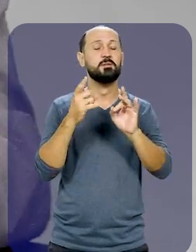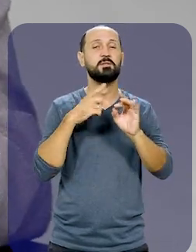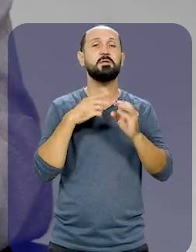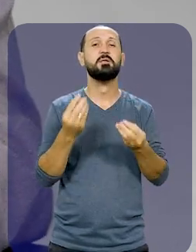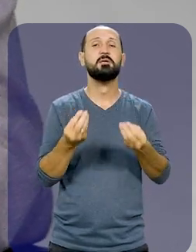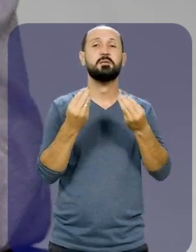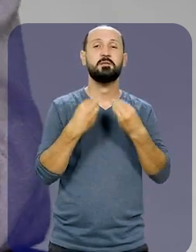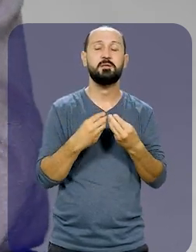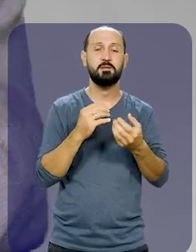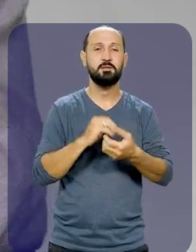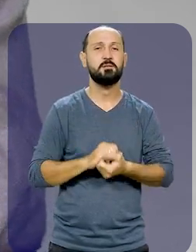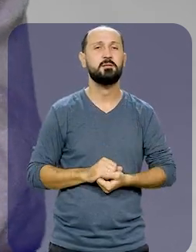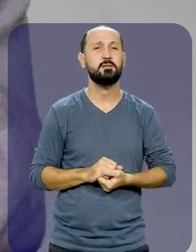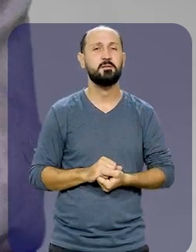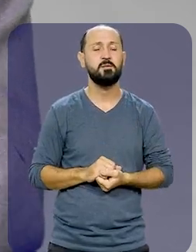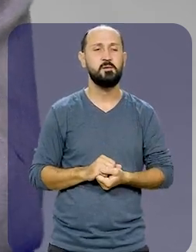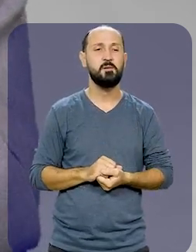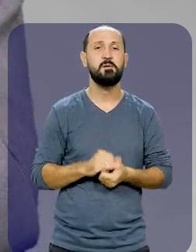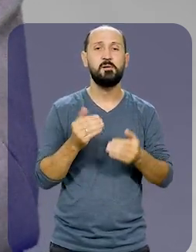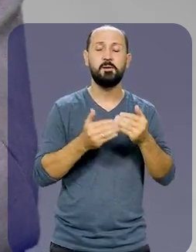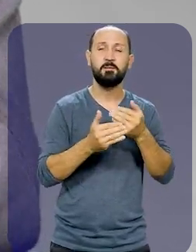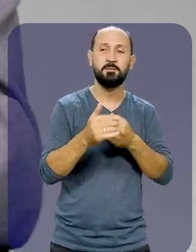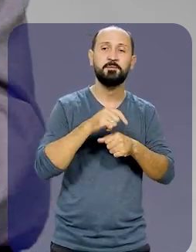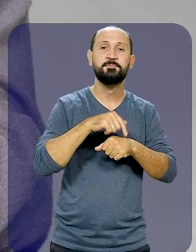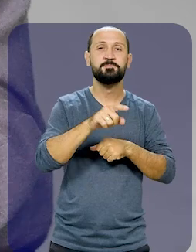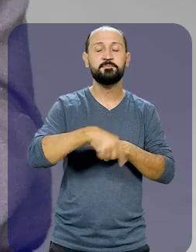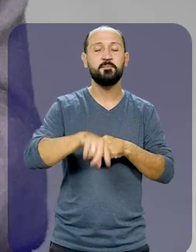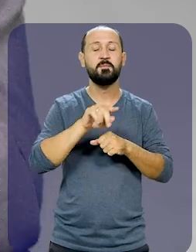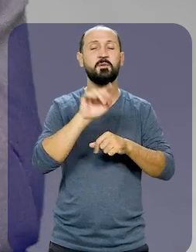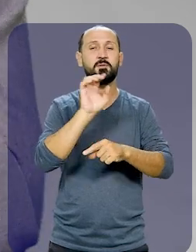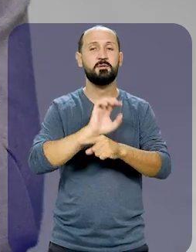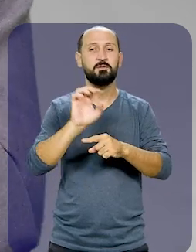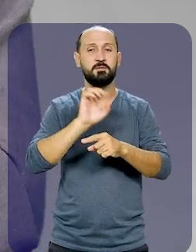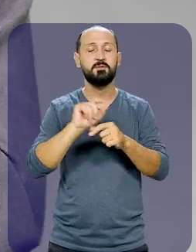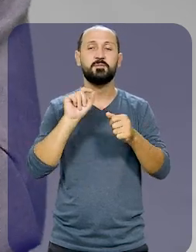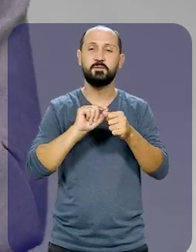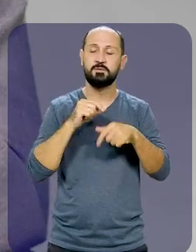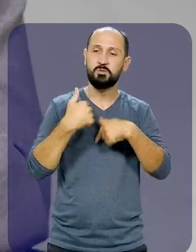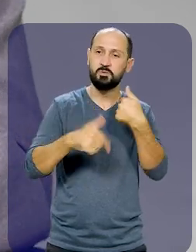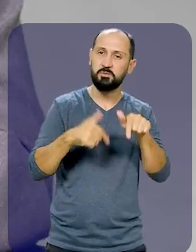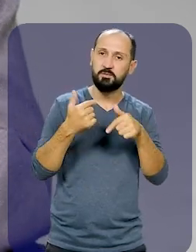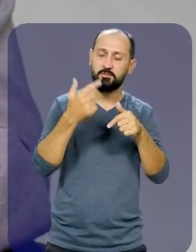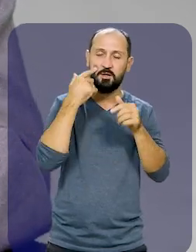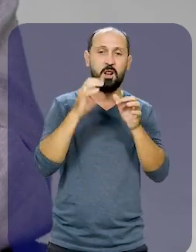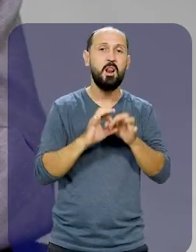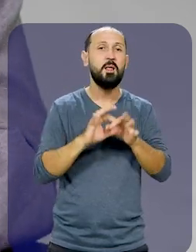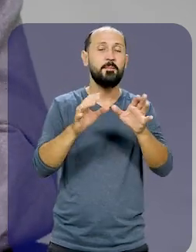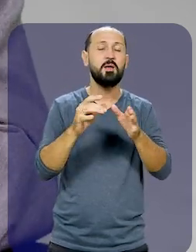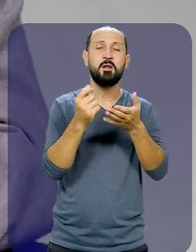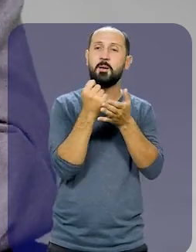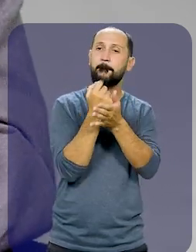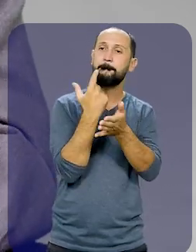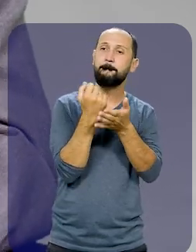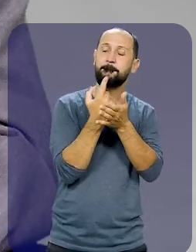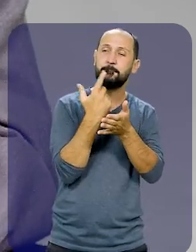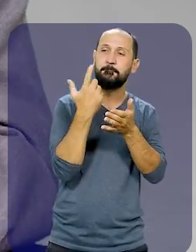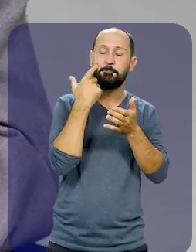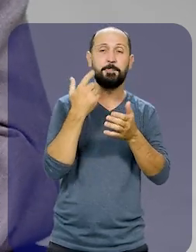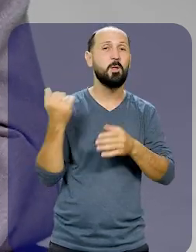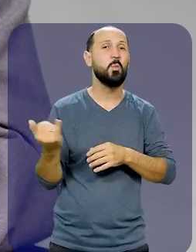especialista e receber a prescrição correta. Nessa área, o Estado está cumprindo seu papel, fornecendo